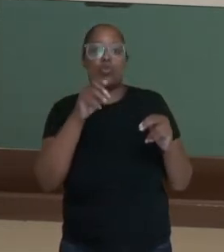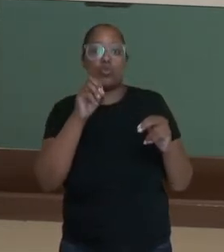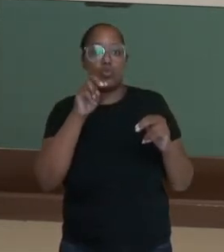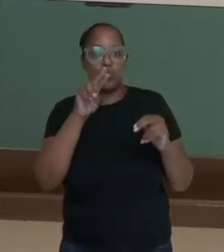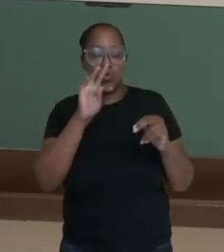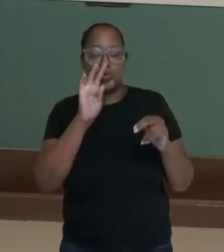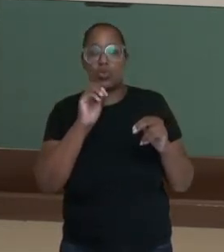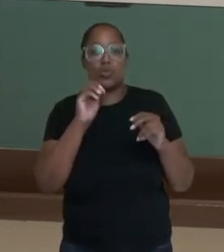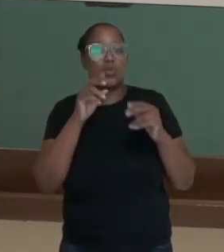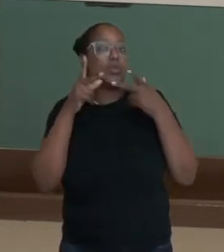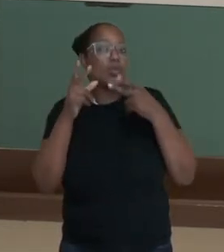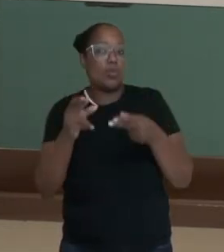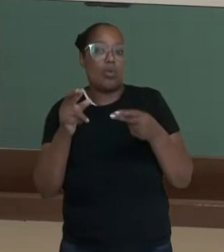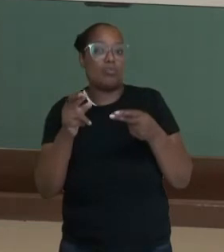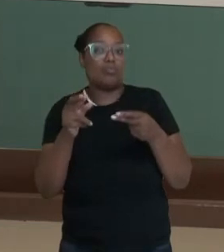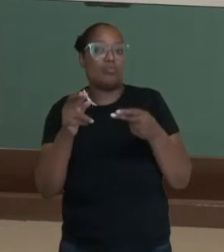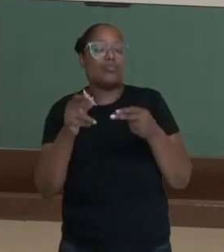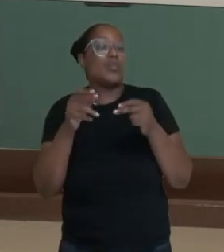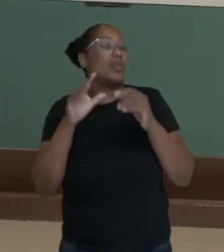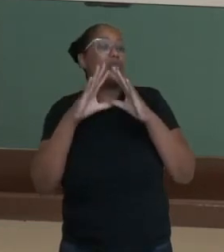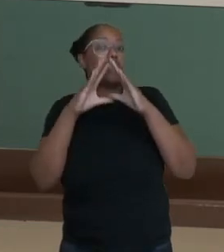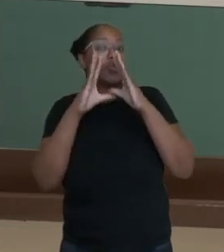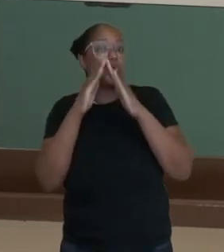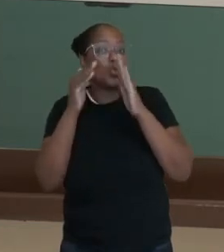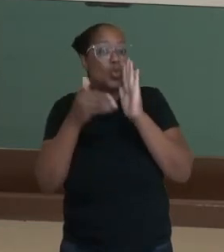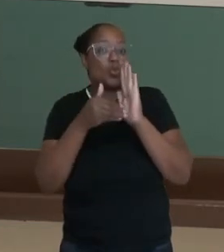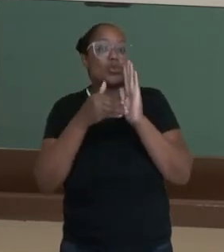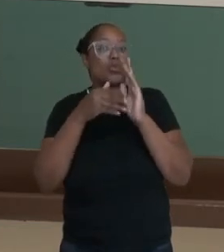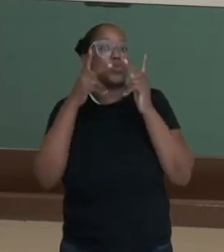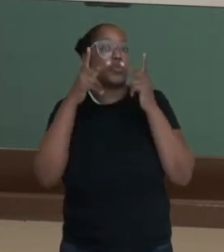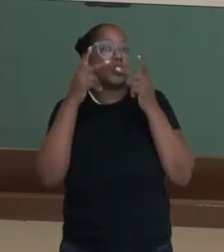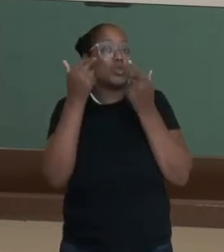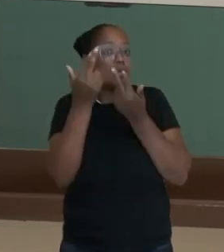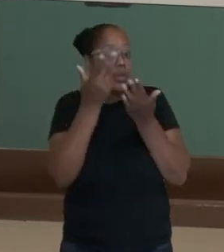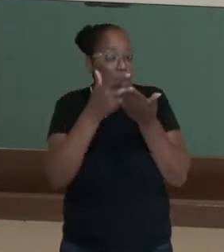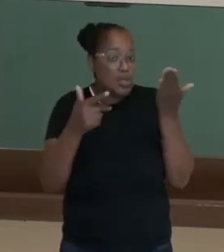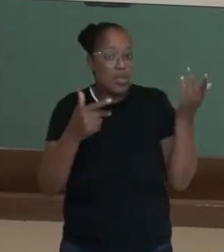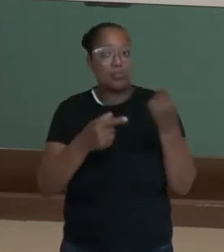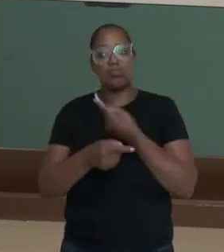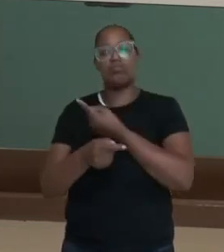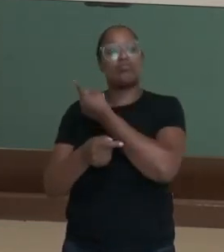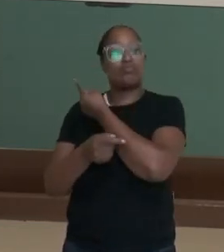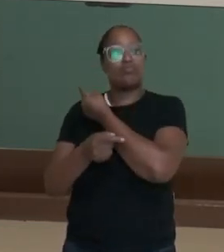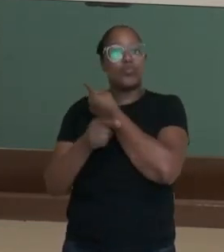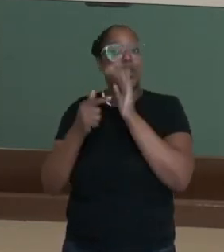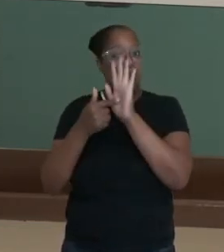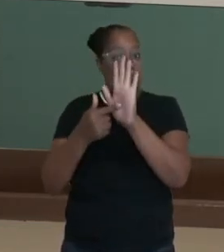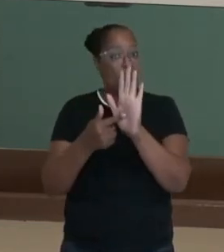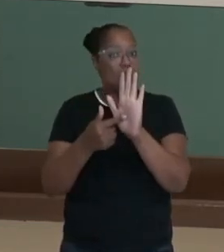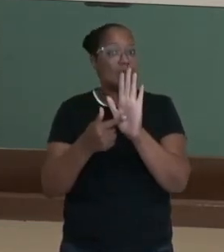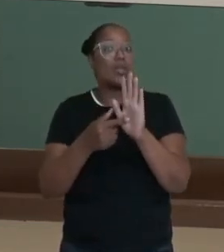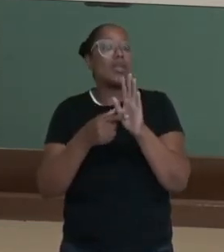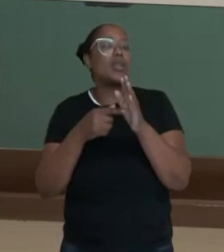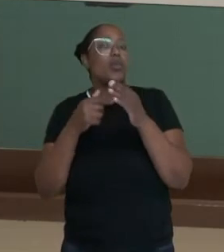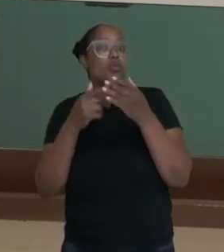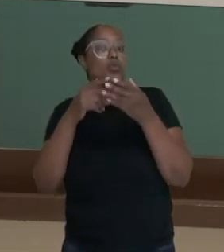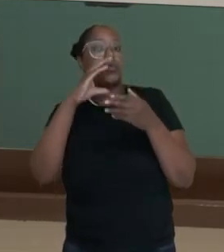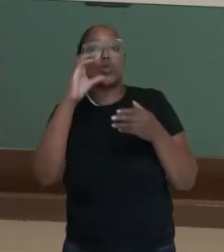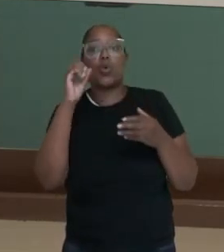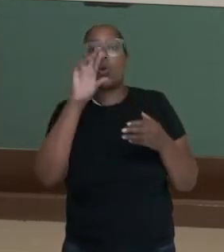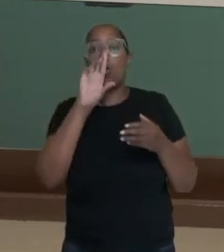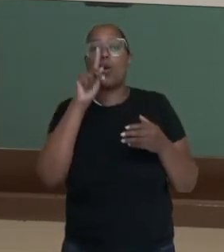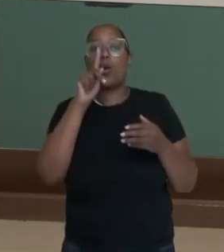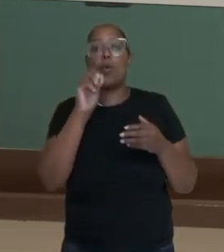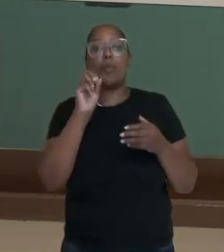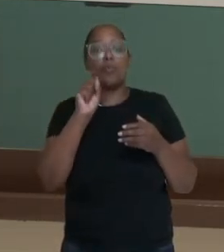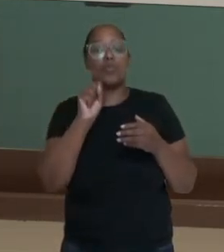mesma maneira do cone e na mesma maneira da nossa esfera. Então os corpos redondos